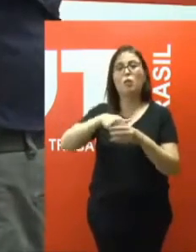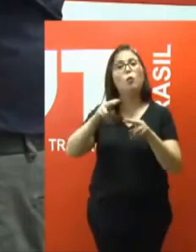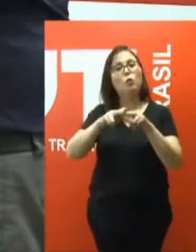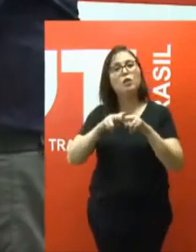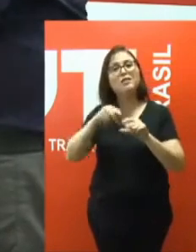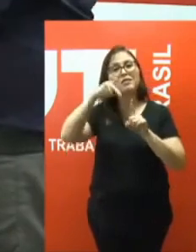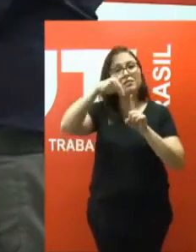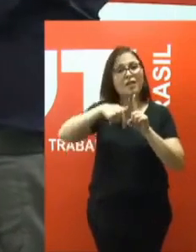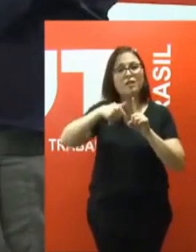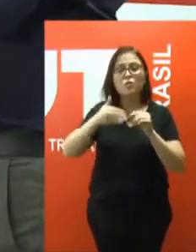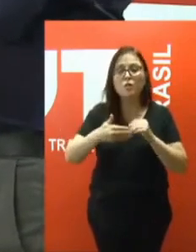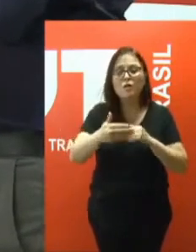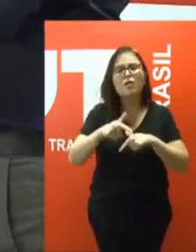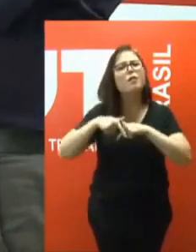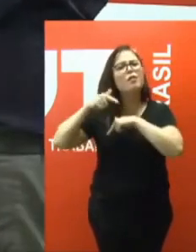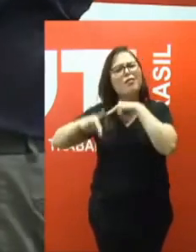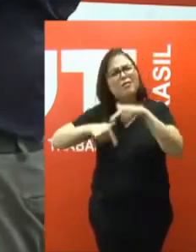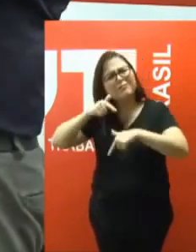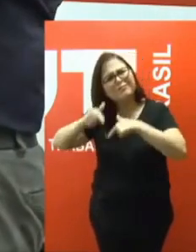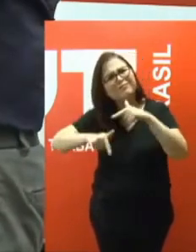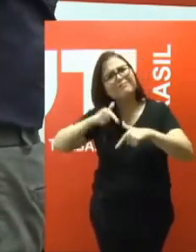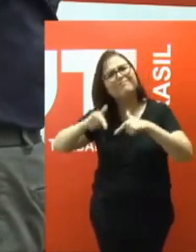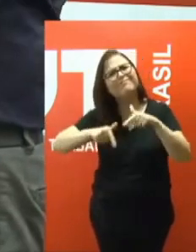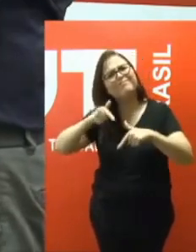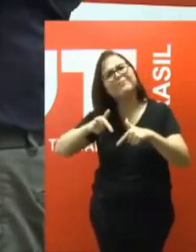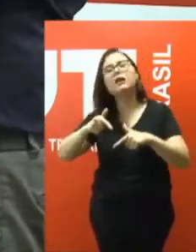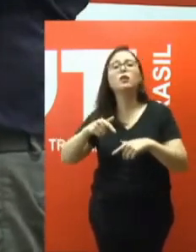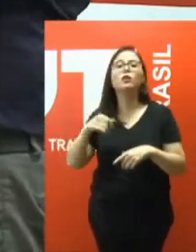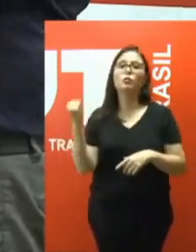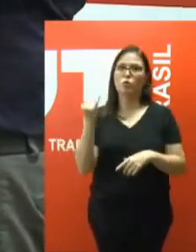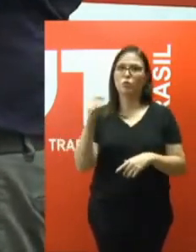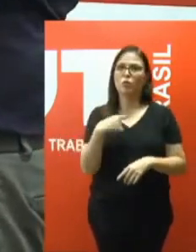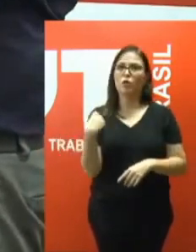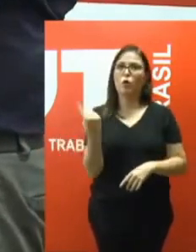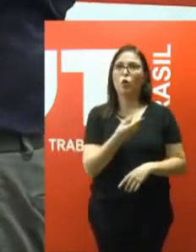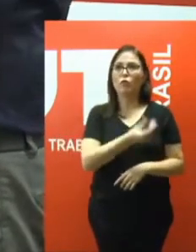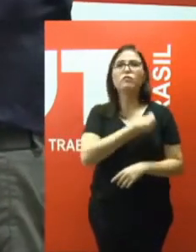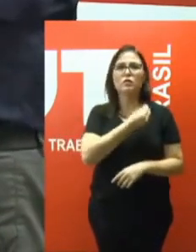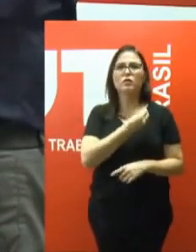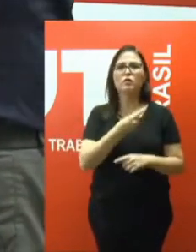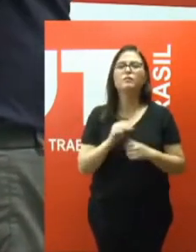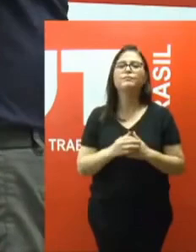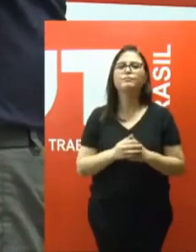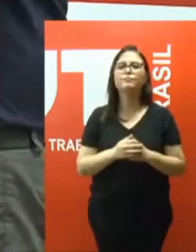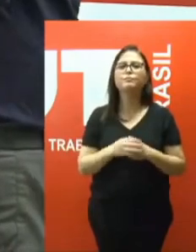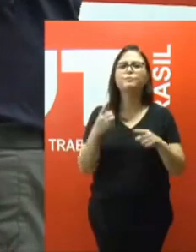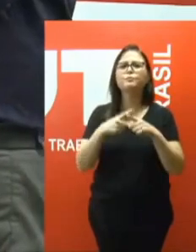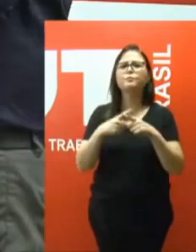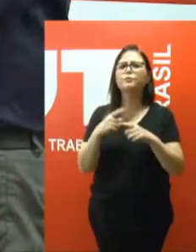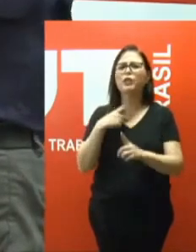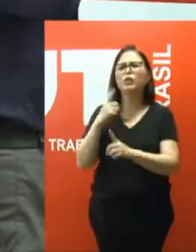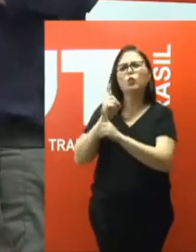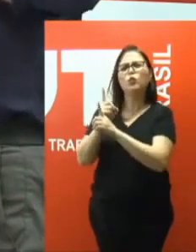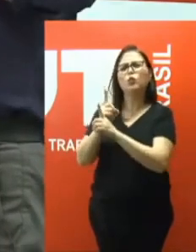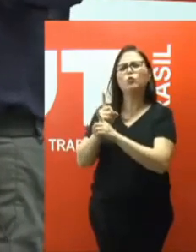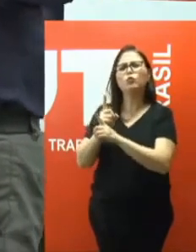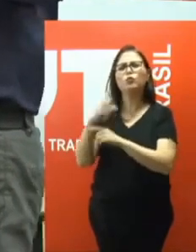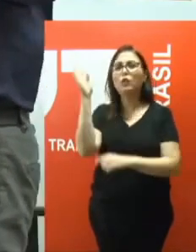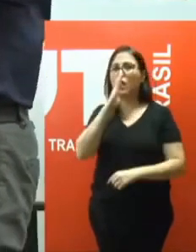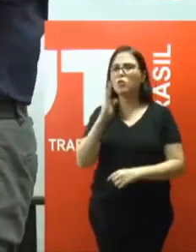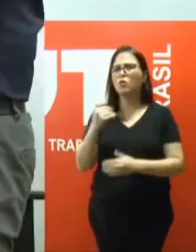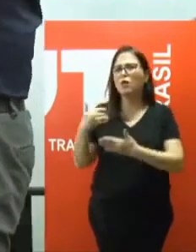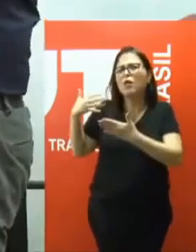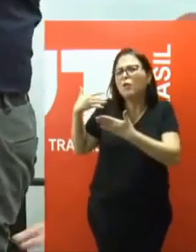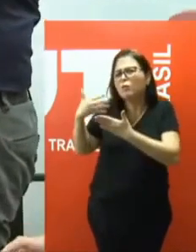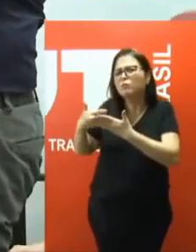né, Rafael, não é nem da nossa vida, porque recentemente nós fizemos um encontro internacional, presidente, importante o senhor saber disso, com as